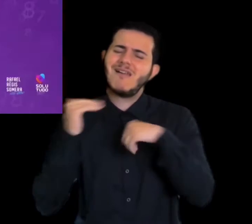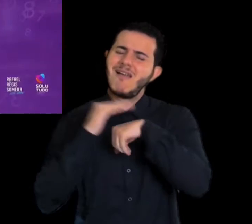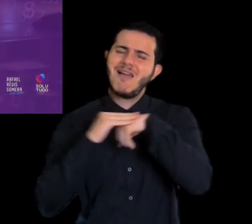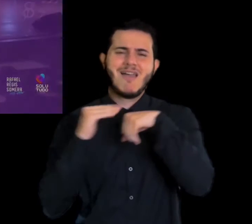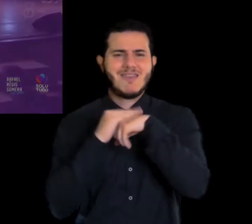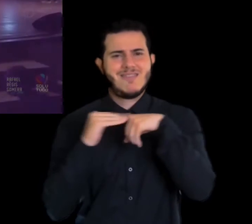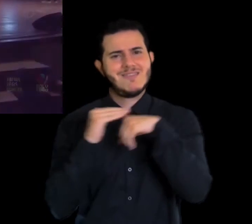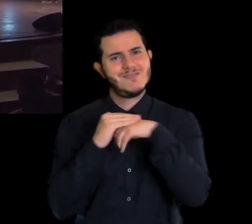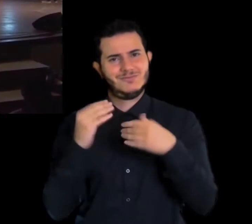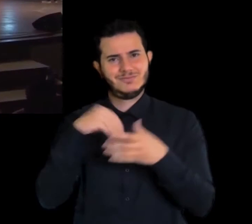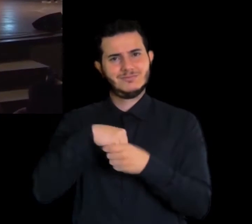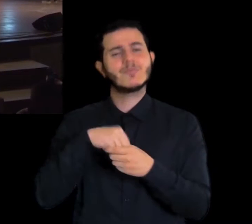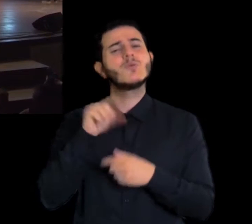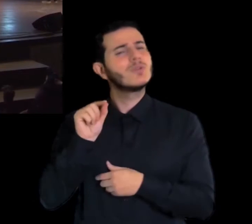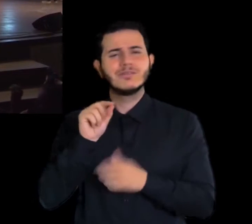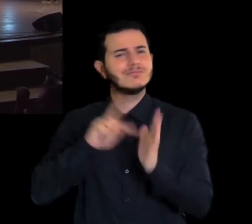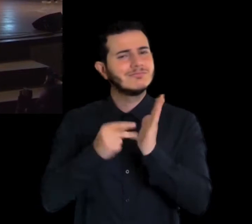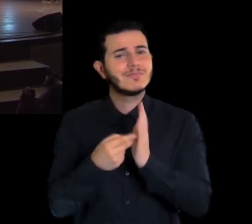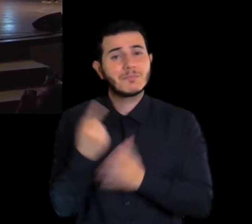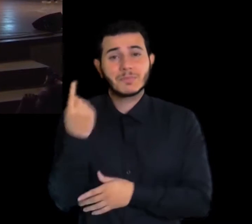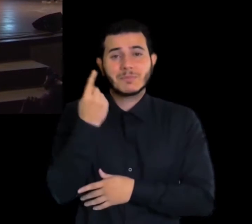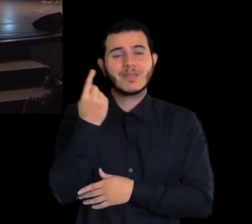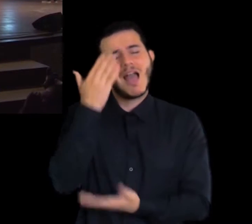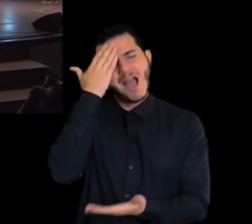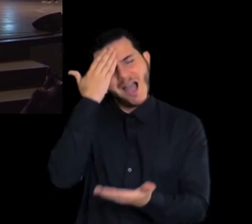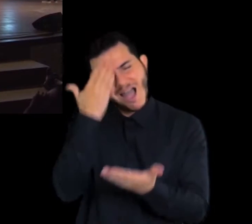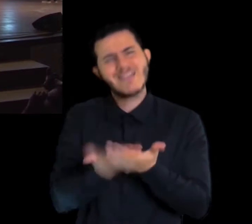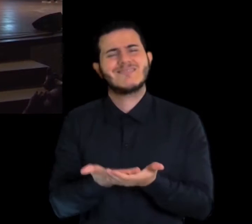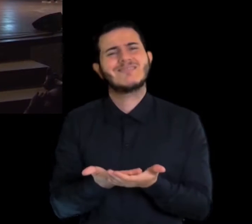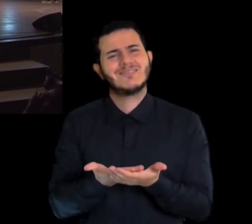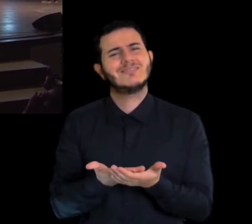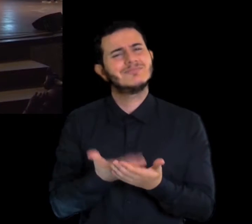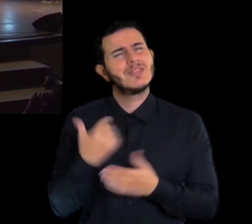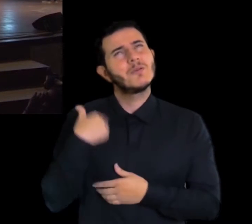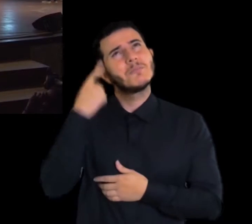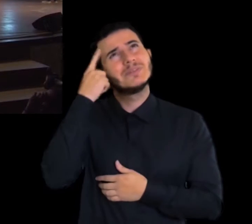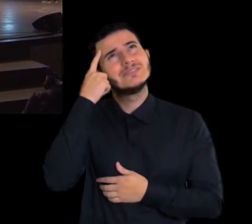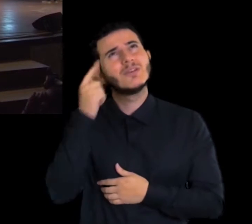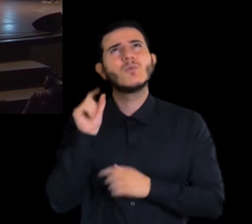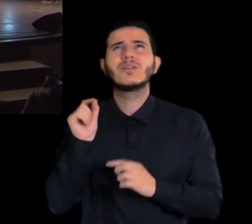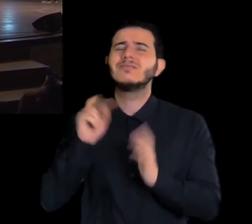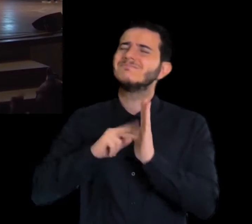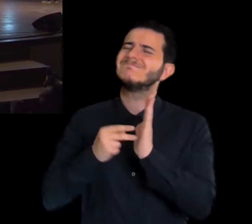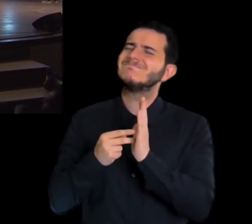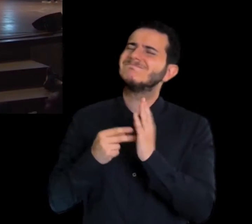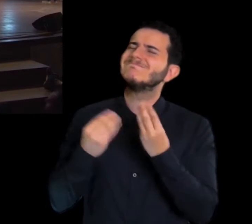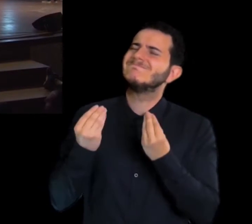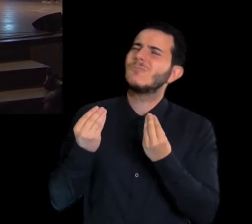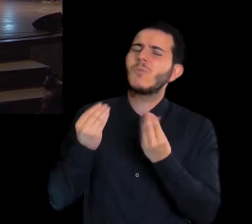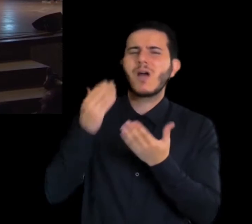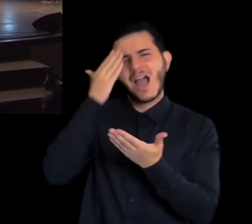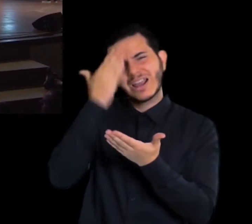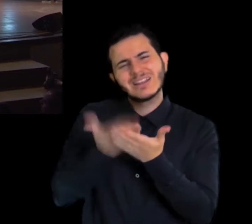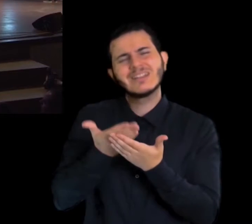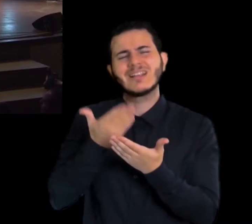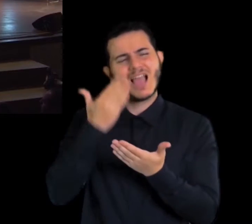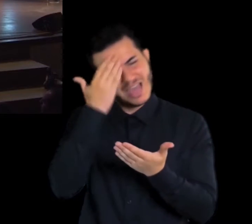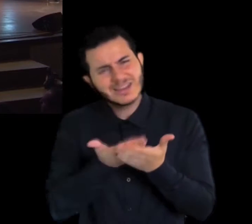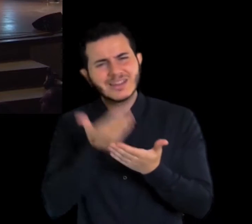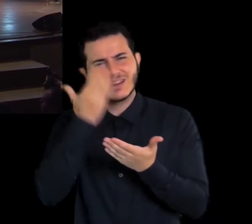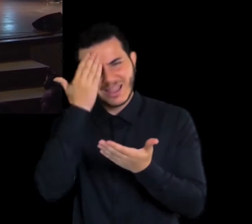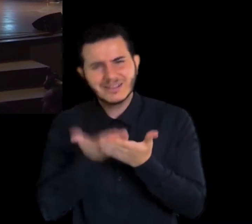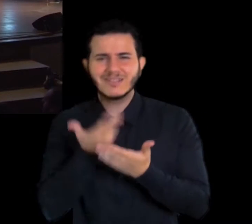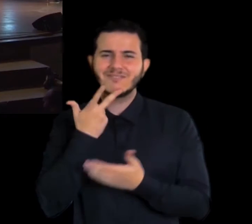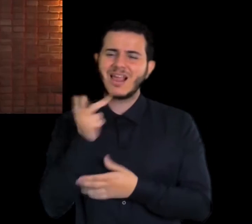mesmo, né? E a primeira delas tem a ver com acreditar. E quando eu pensei nessa história, eu falei, mas por que a gente fala tanto de